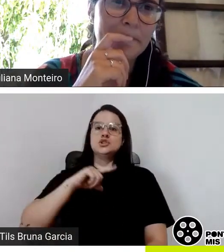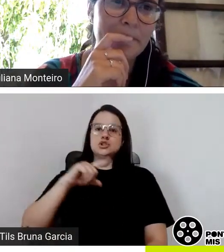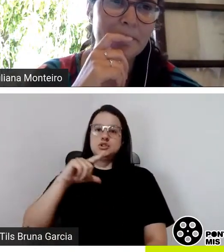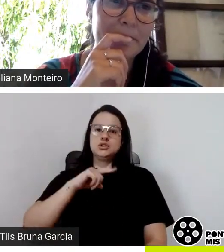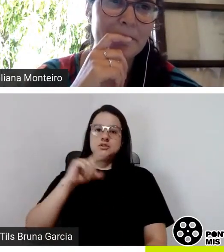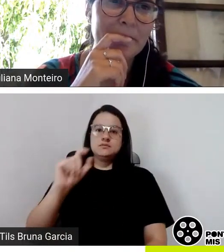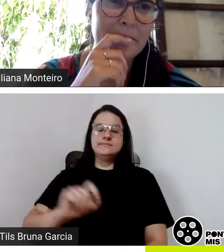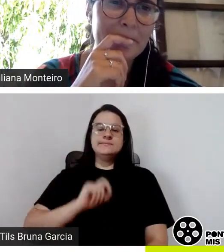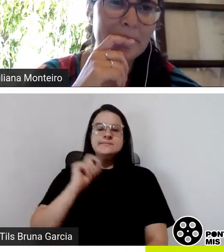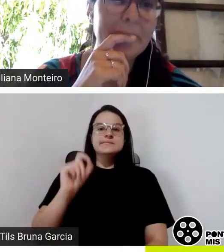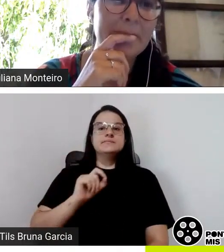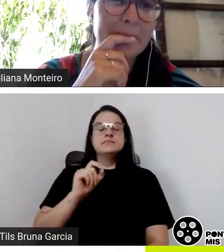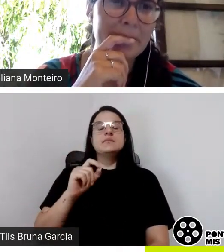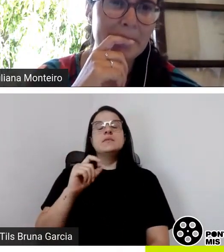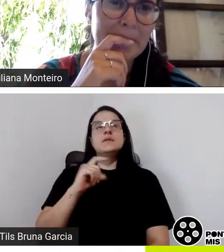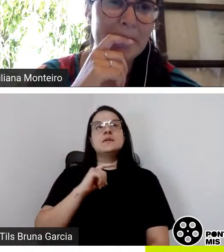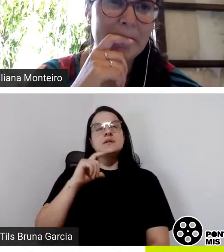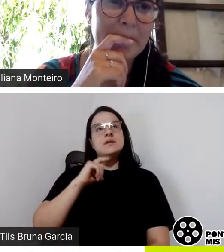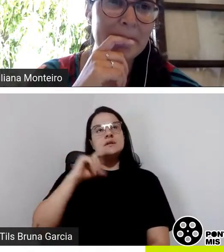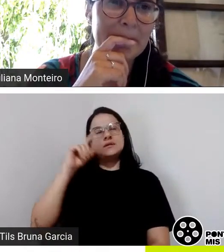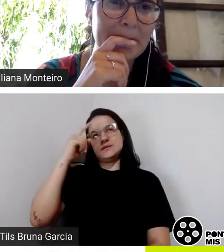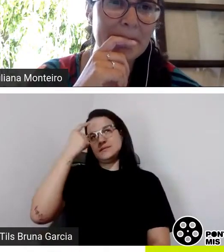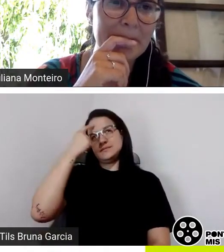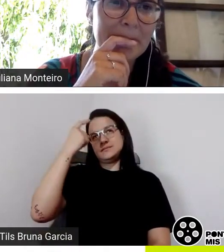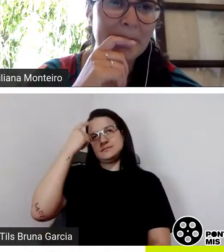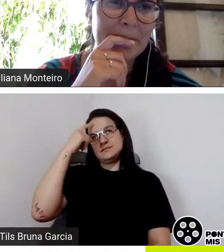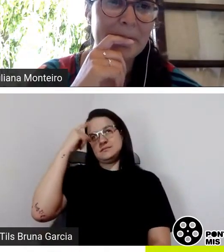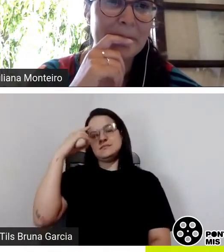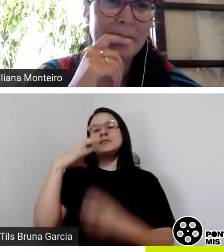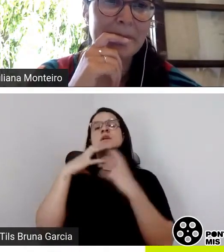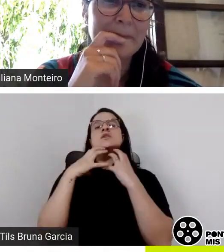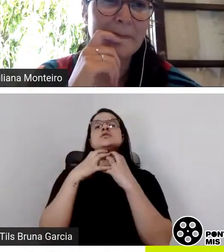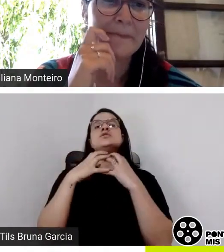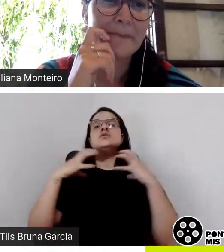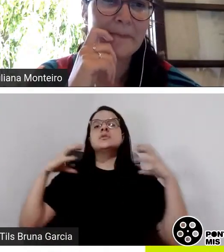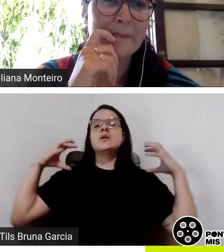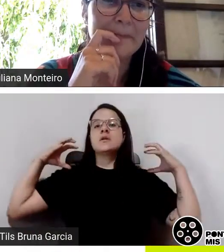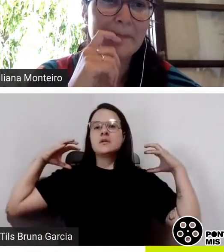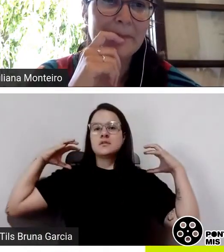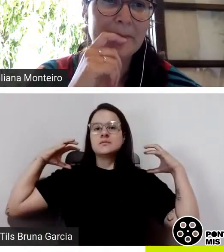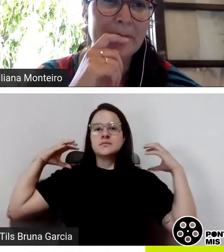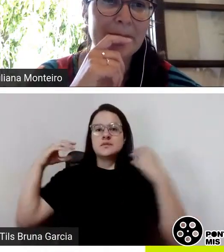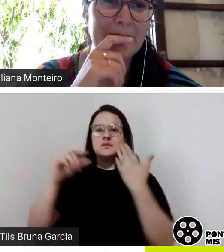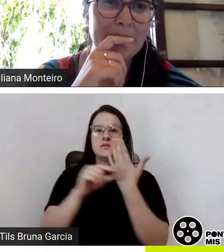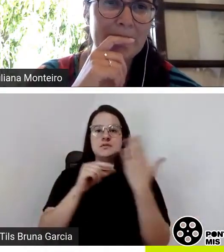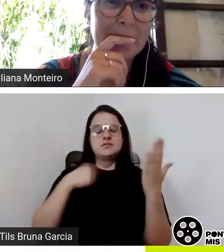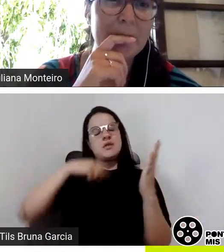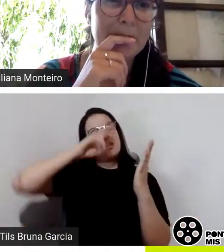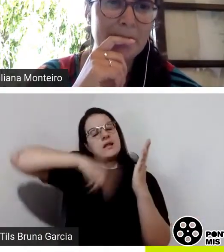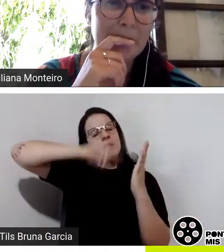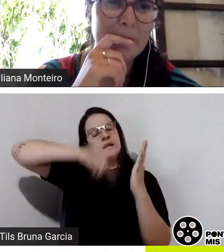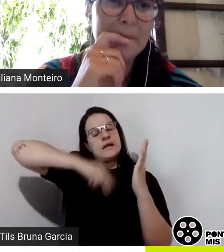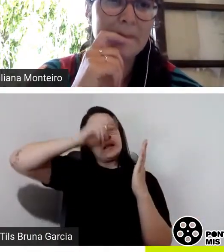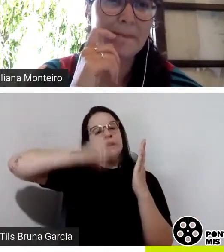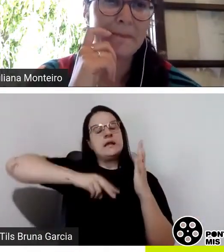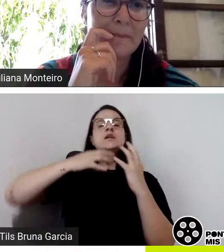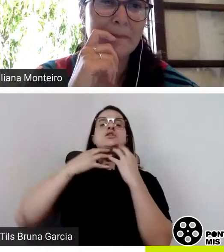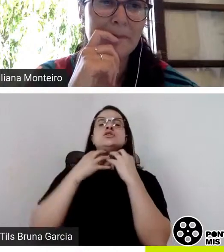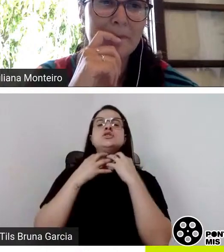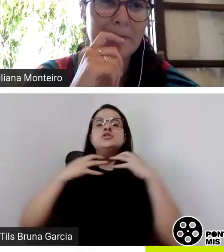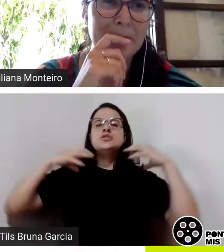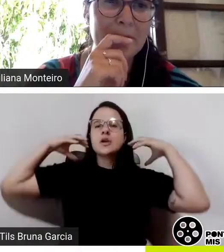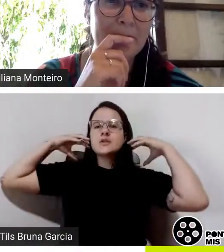trip Shakespeare, que eu fiquei 10 anos, talvez, lendo muito Shakespeare, lendo,